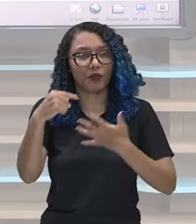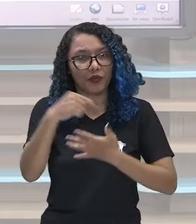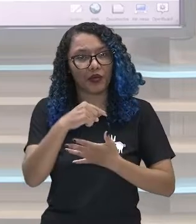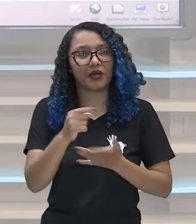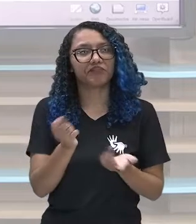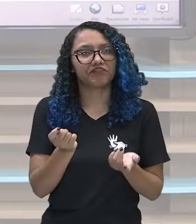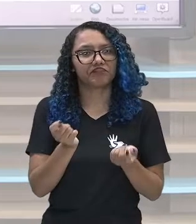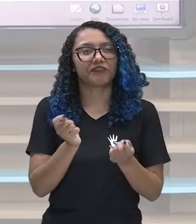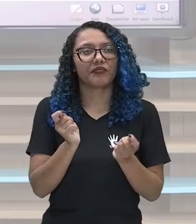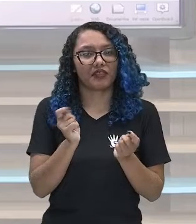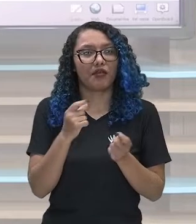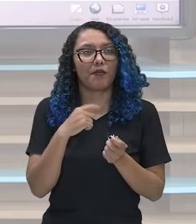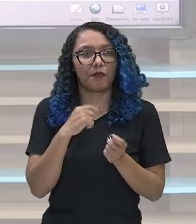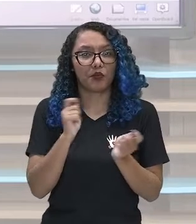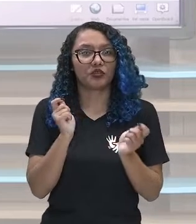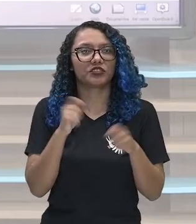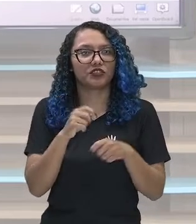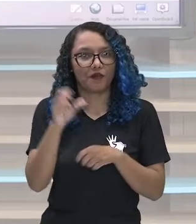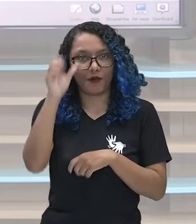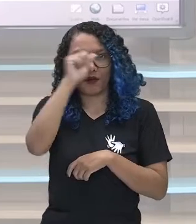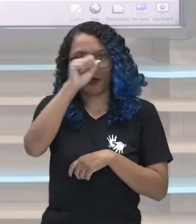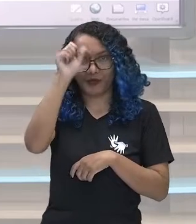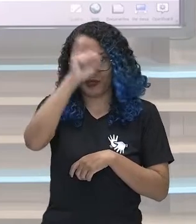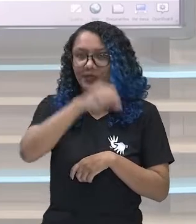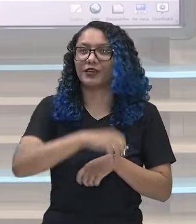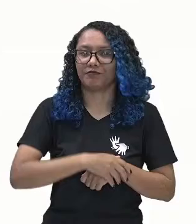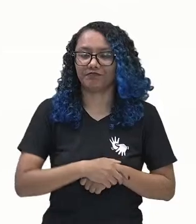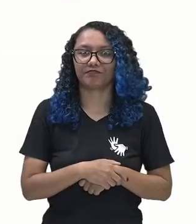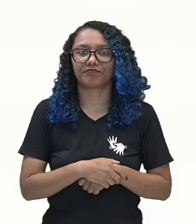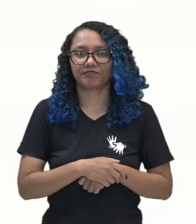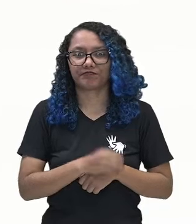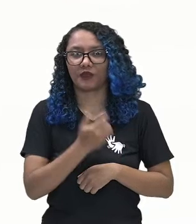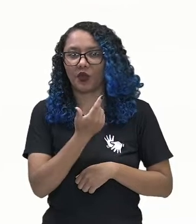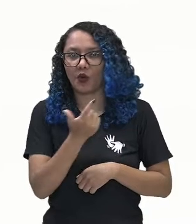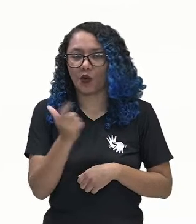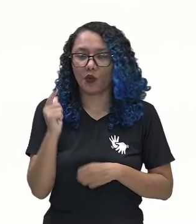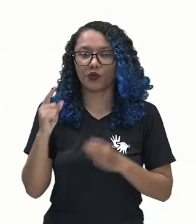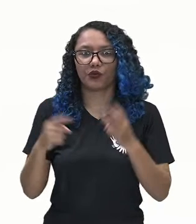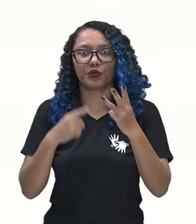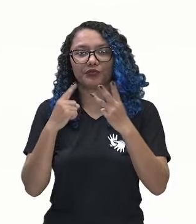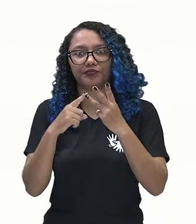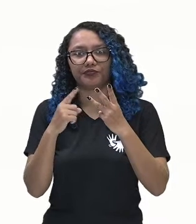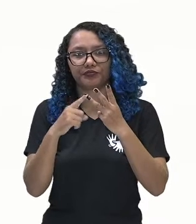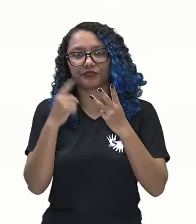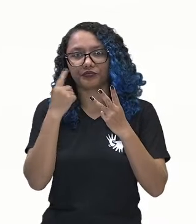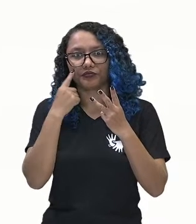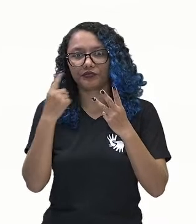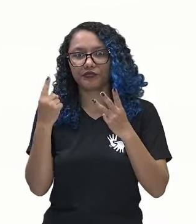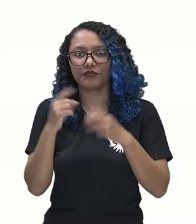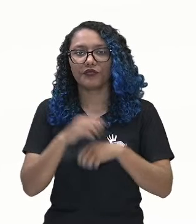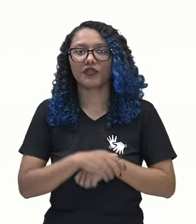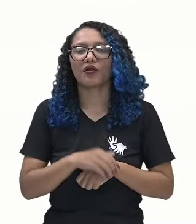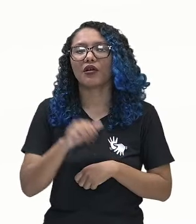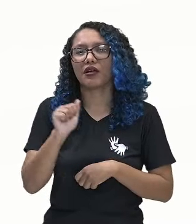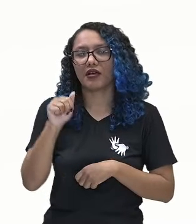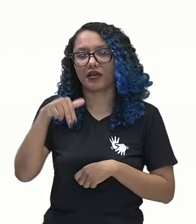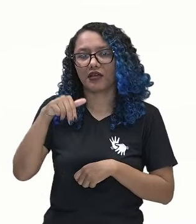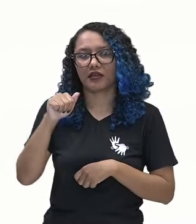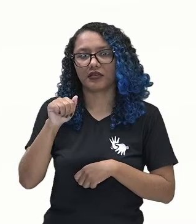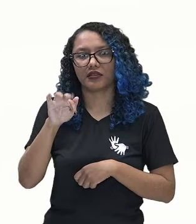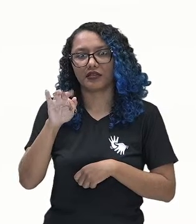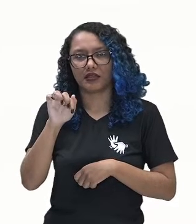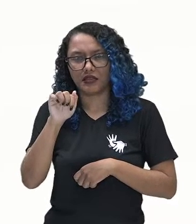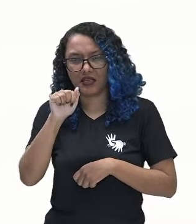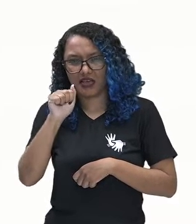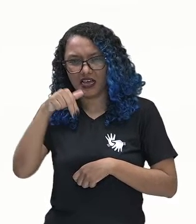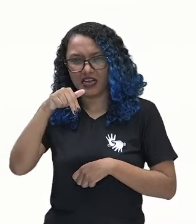pouco desse conhecimento. No nosso terceiro tópico, a gente tem, olha, evitar aqui